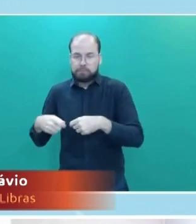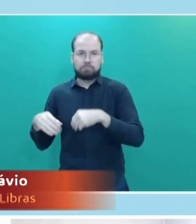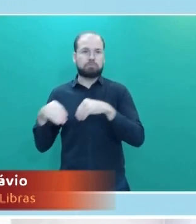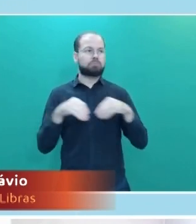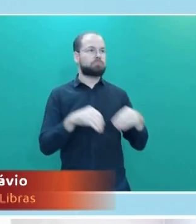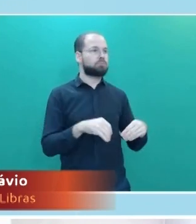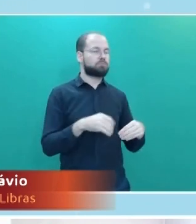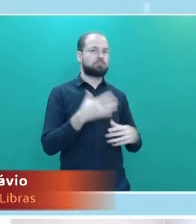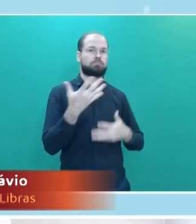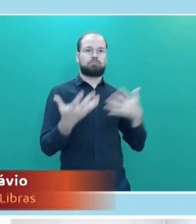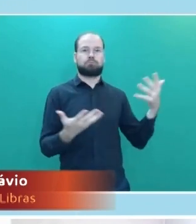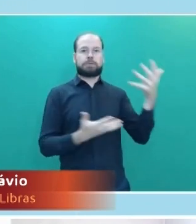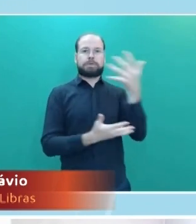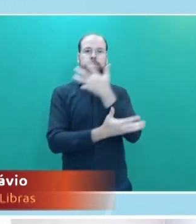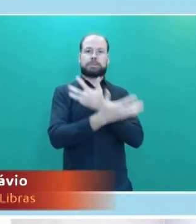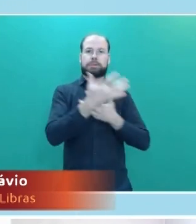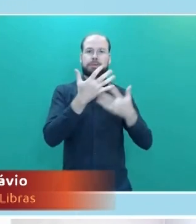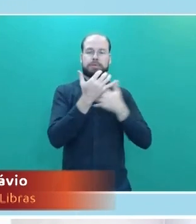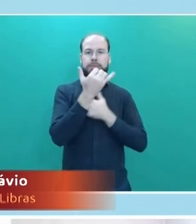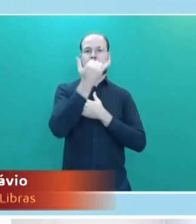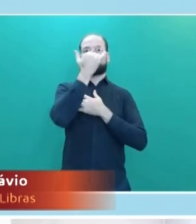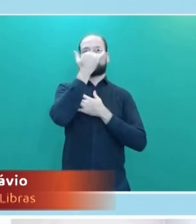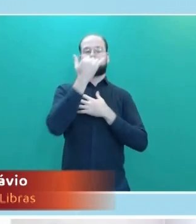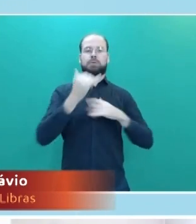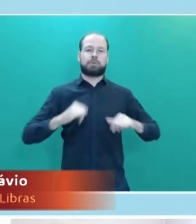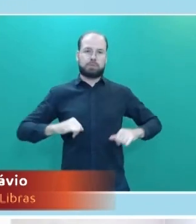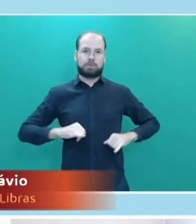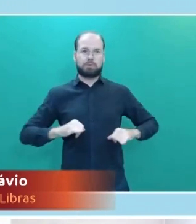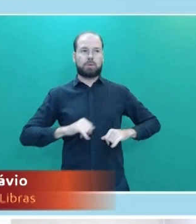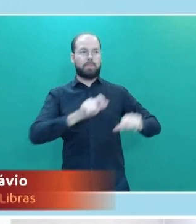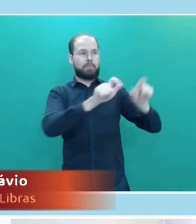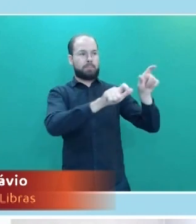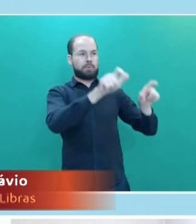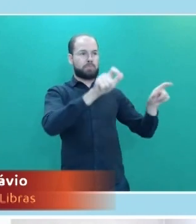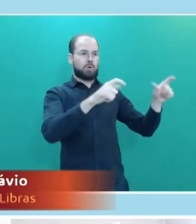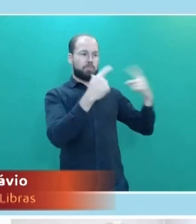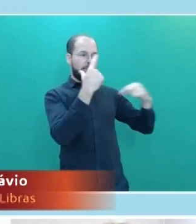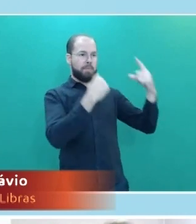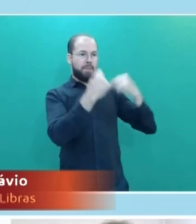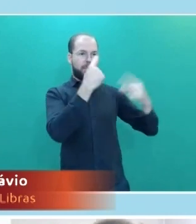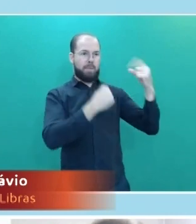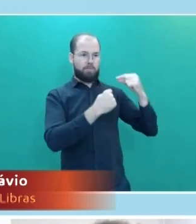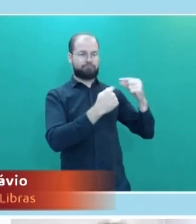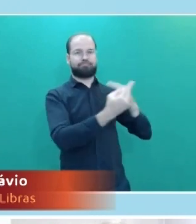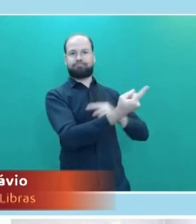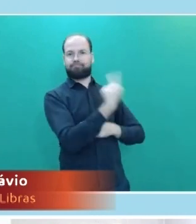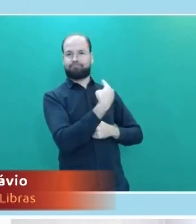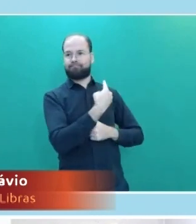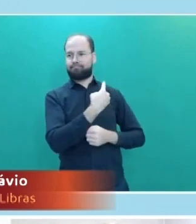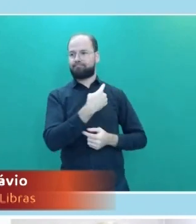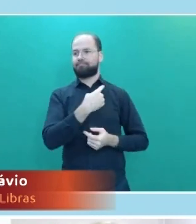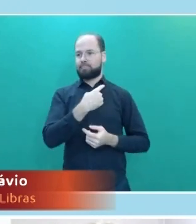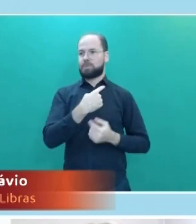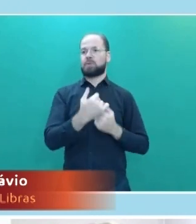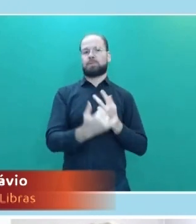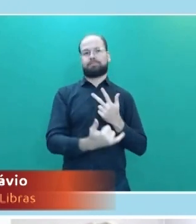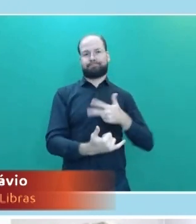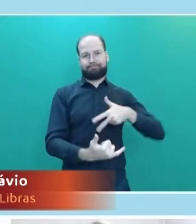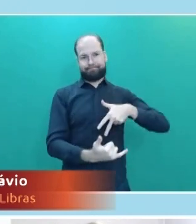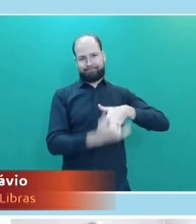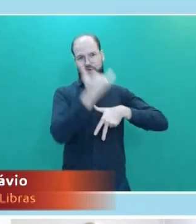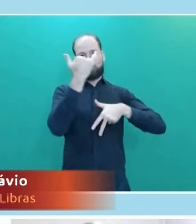muitas vezes, né, desses agenciadores e desses patrões que colocam as pessoas nessa condição degradante.